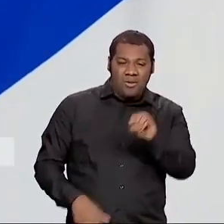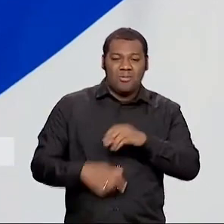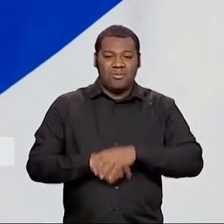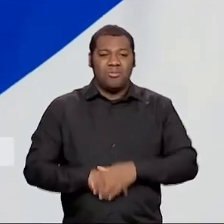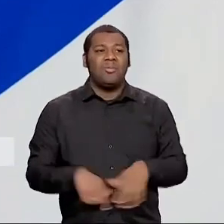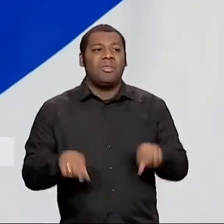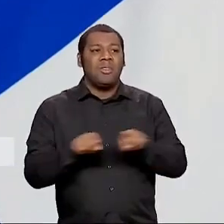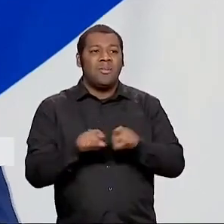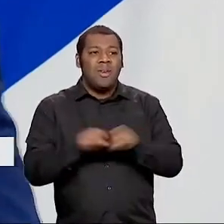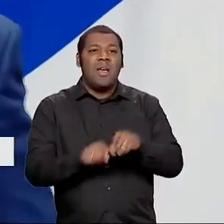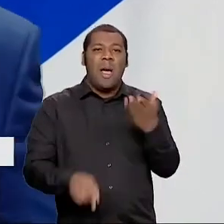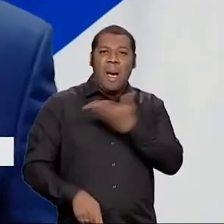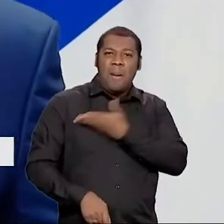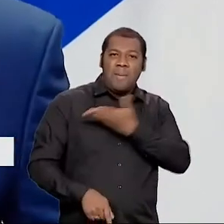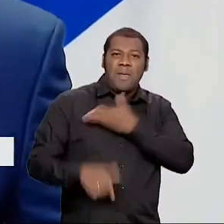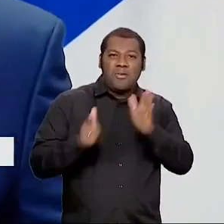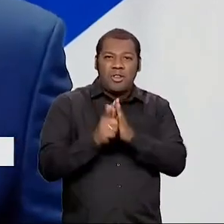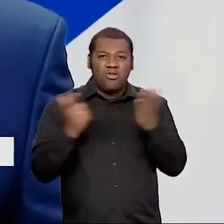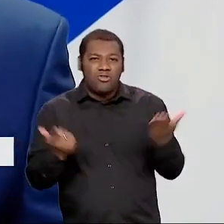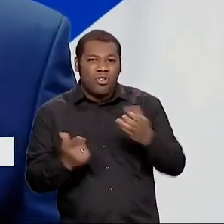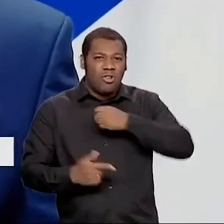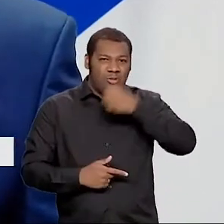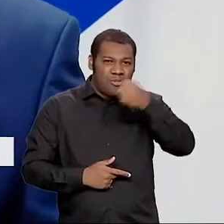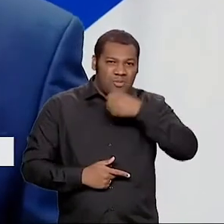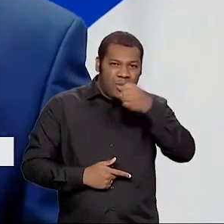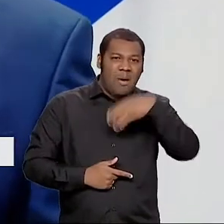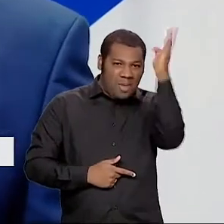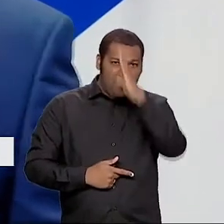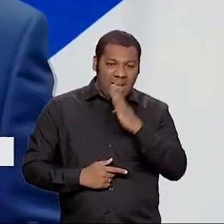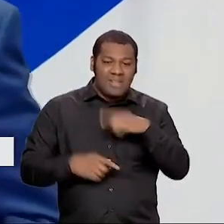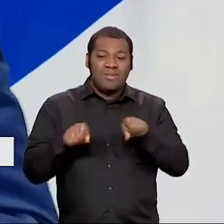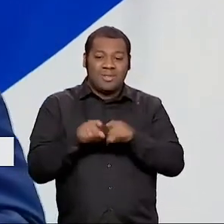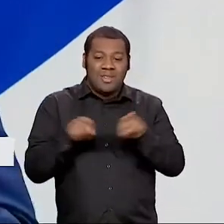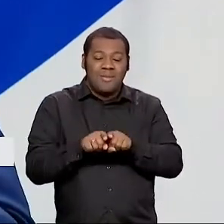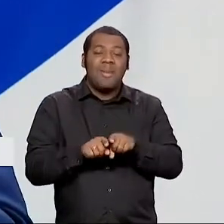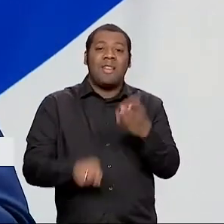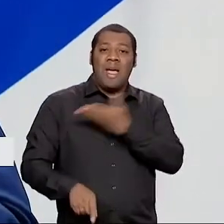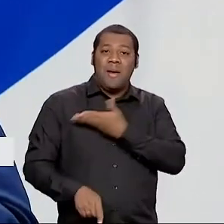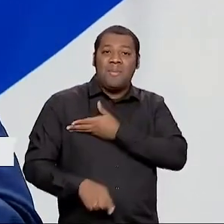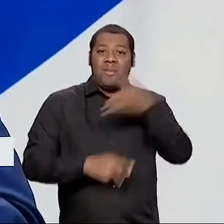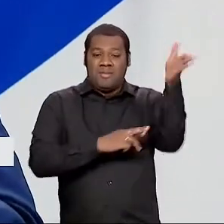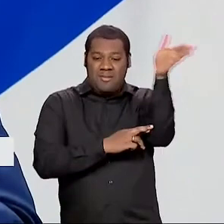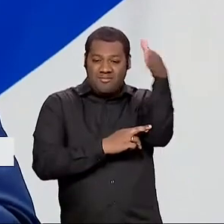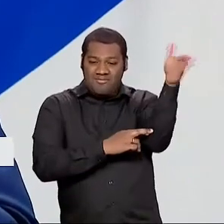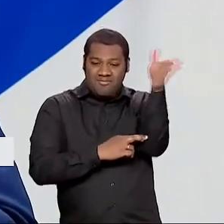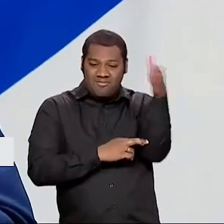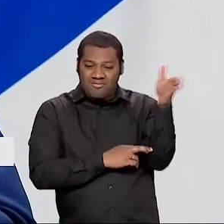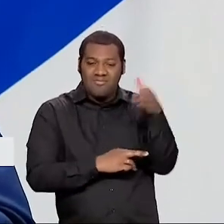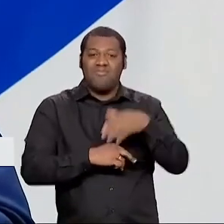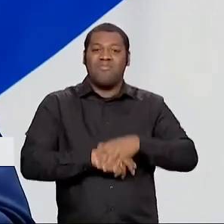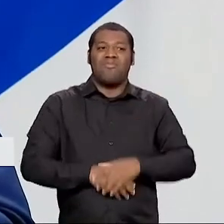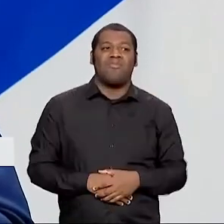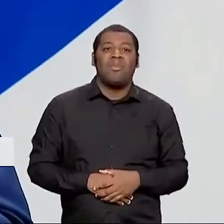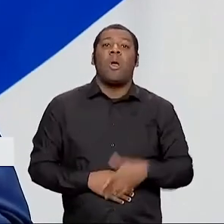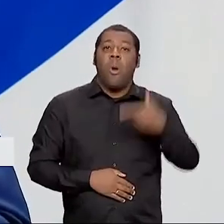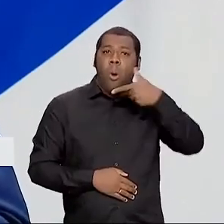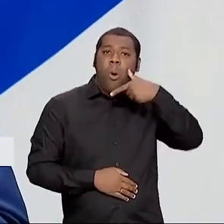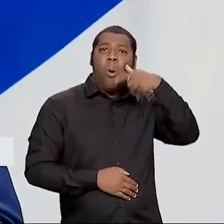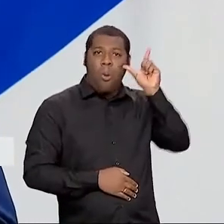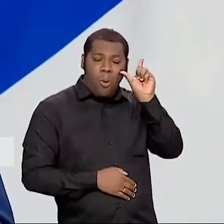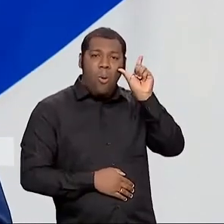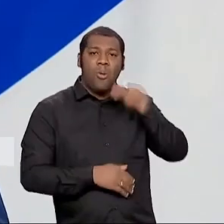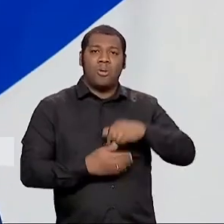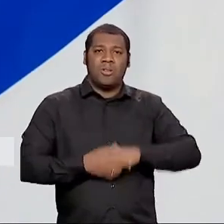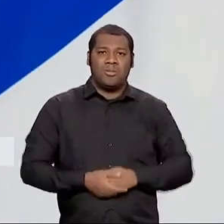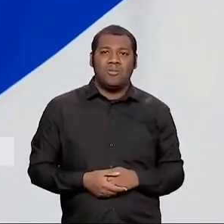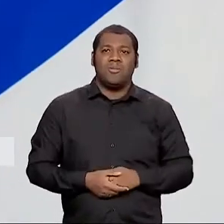aos companheiros da imprensa brasileira, aos nossos embaixadores. Bem, eu penso que nós conseguimos ontem,